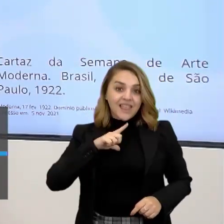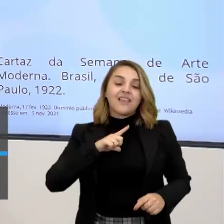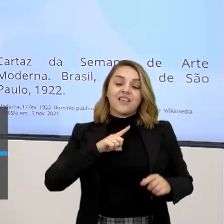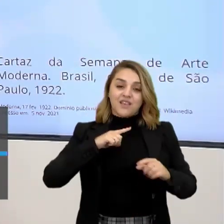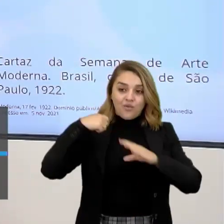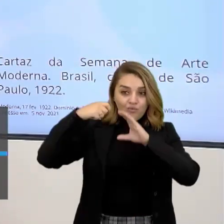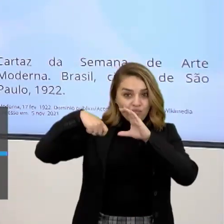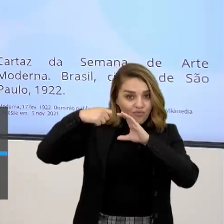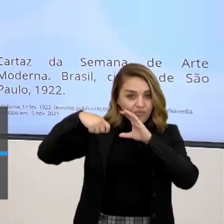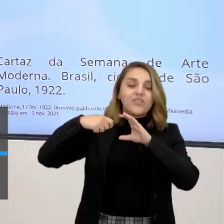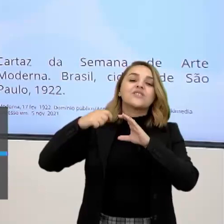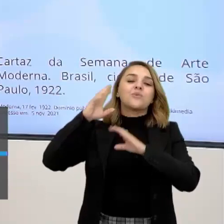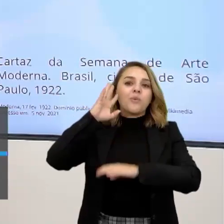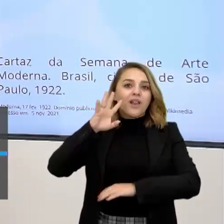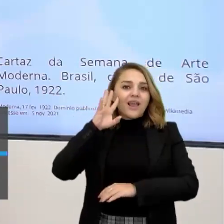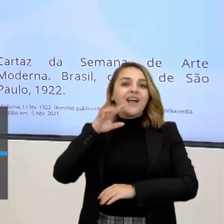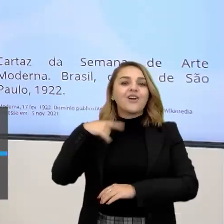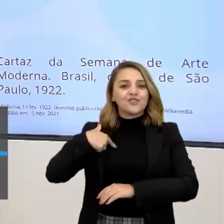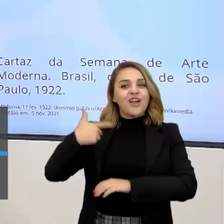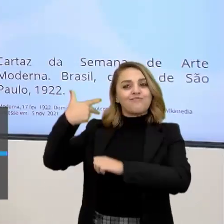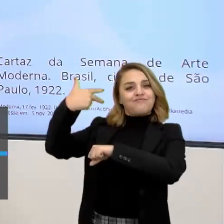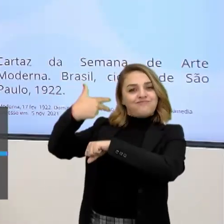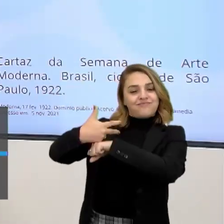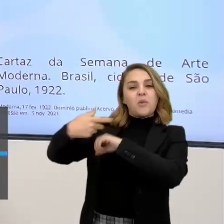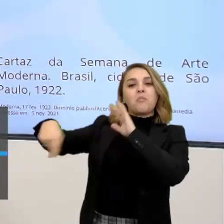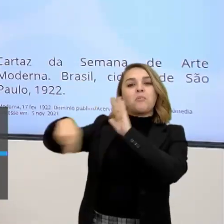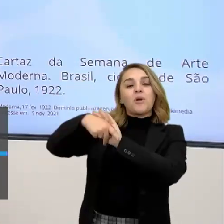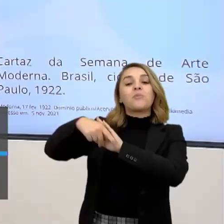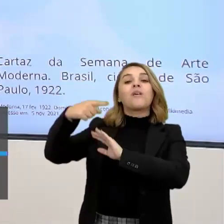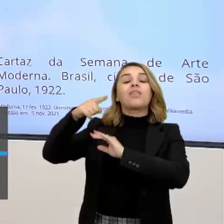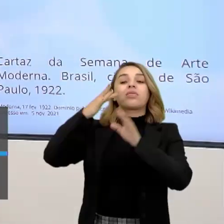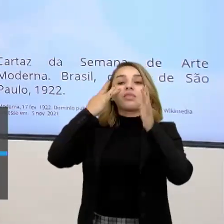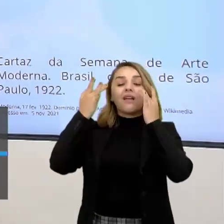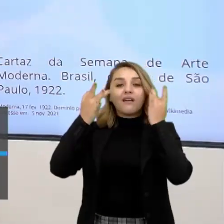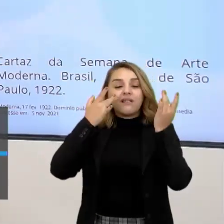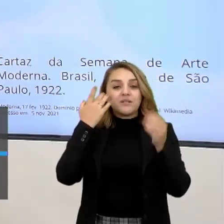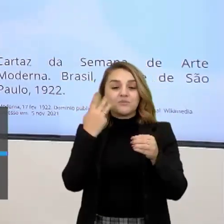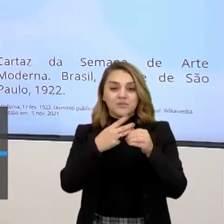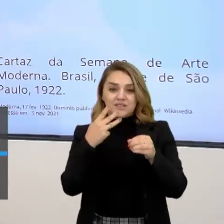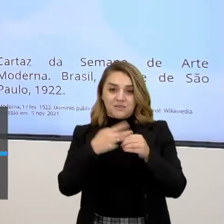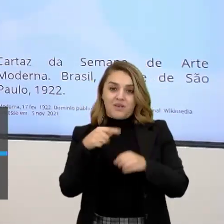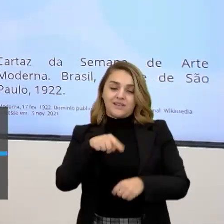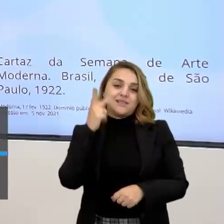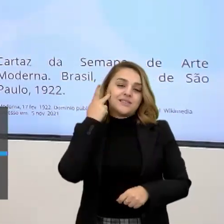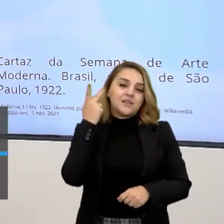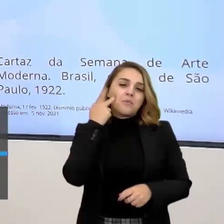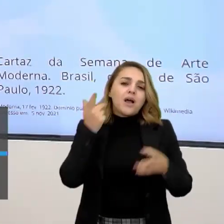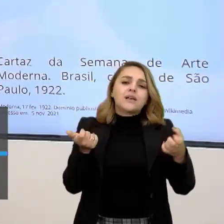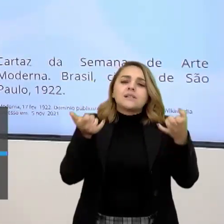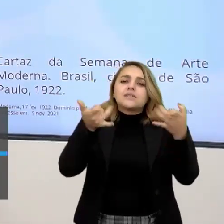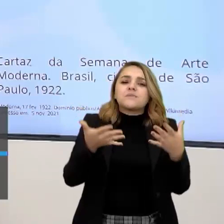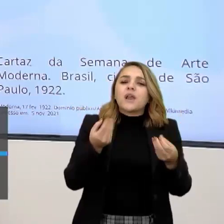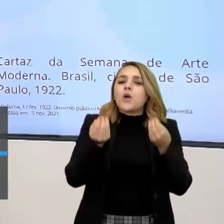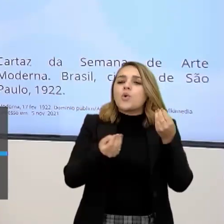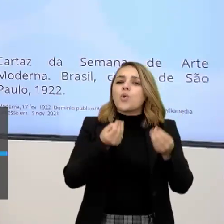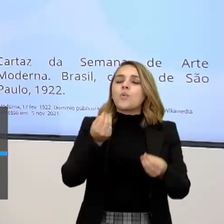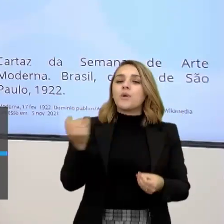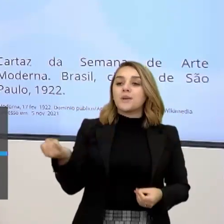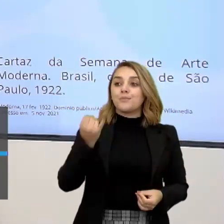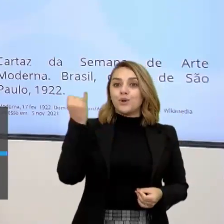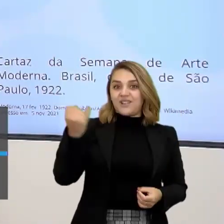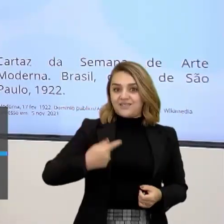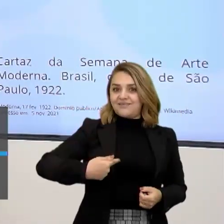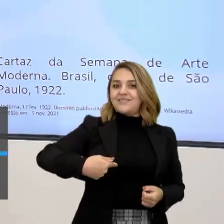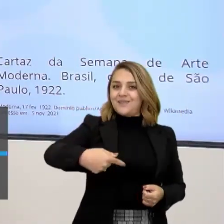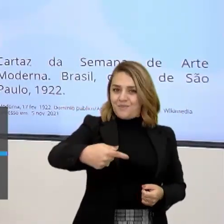professora Tayana gravamos no Teatro Municipal. Tá bem legal, explicando como é que foi e qual a importância dessa